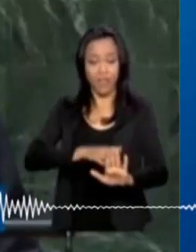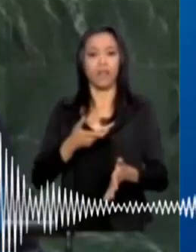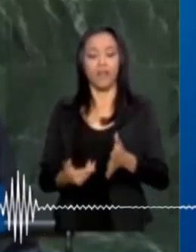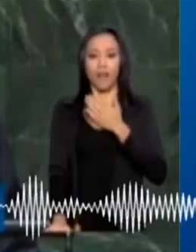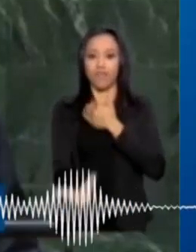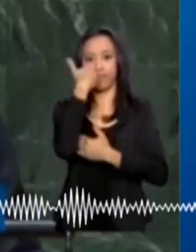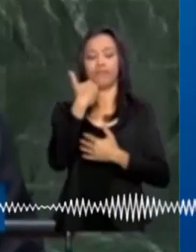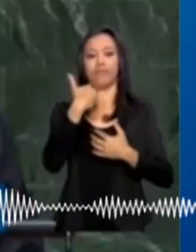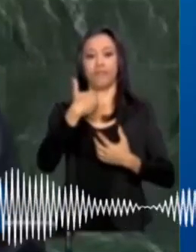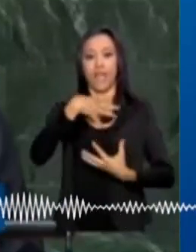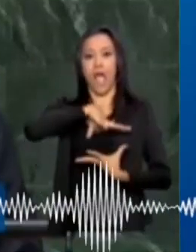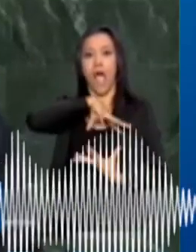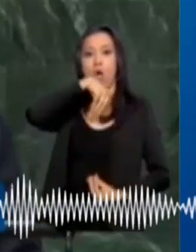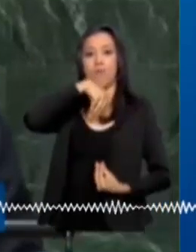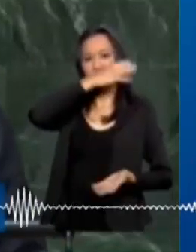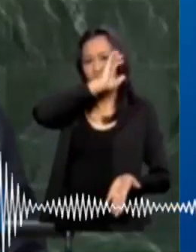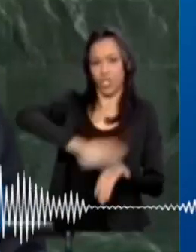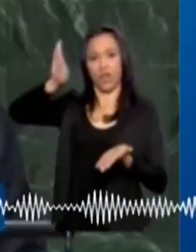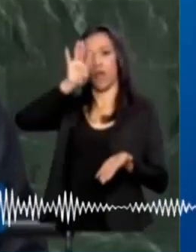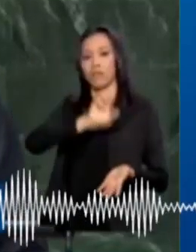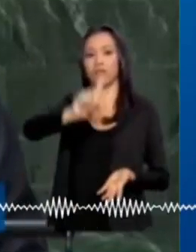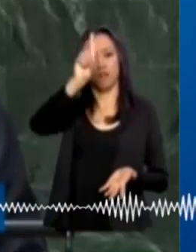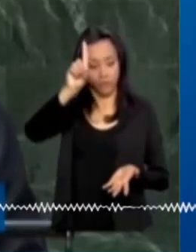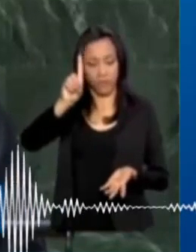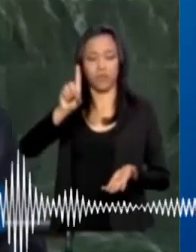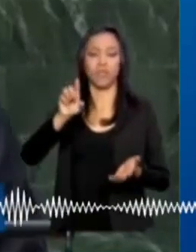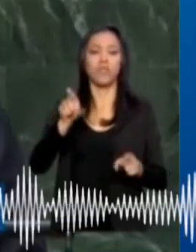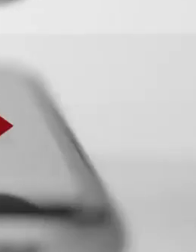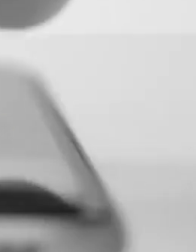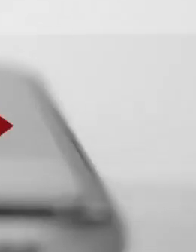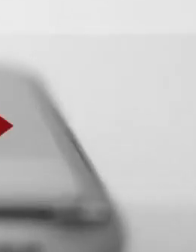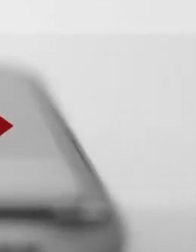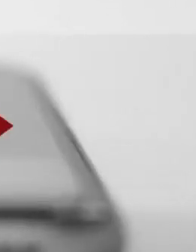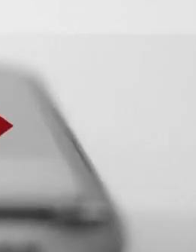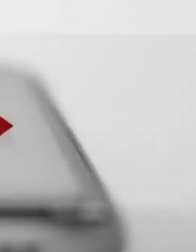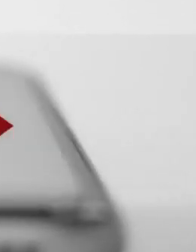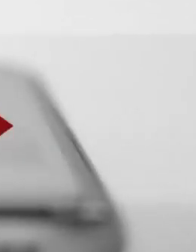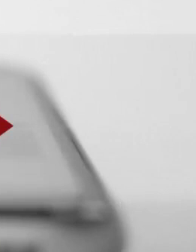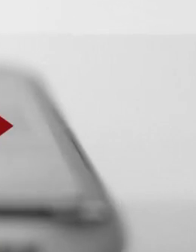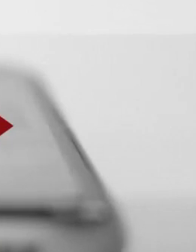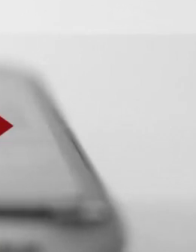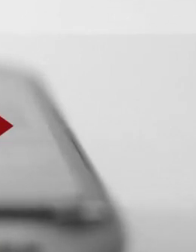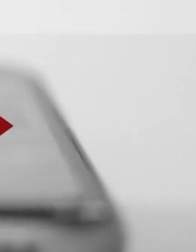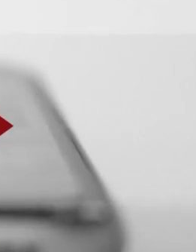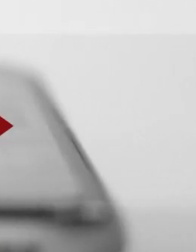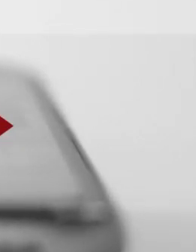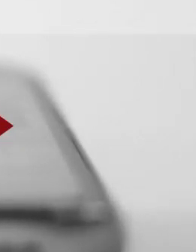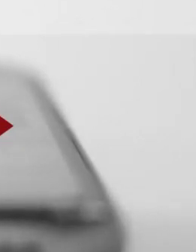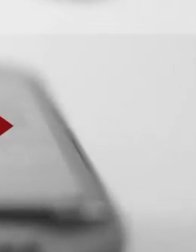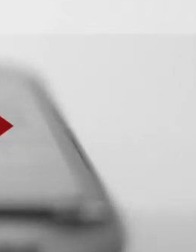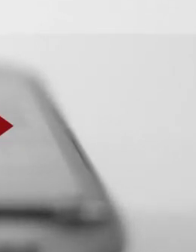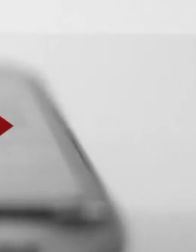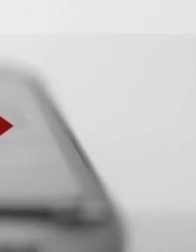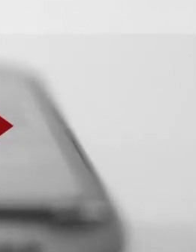expulsar Deus e a dignidade com que ele nos revestiu. É isso aí, meus amigos. Eu espero que tenham gostado do vídeo